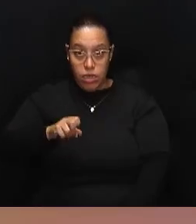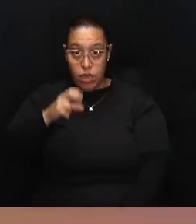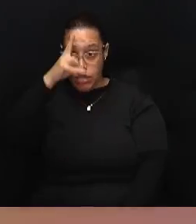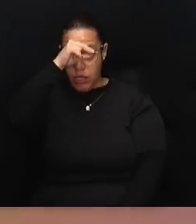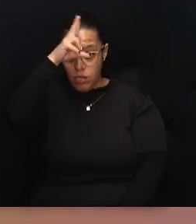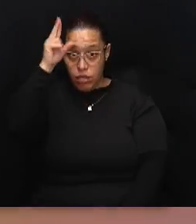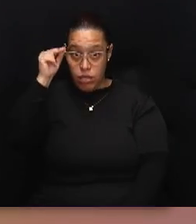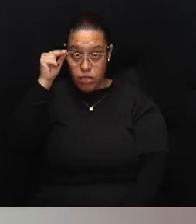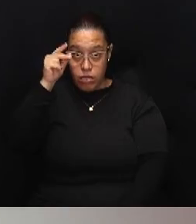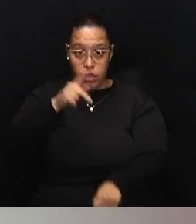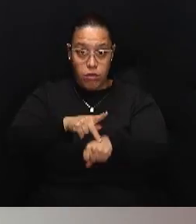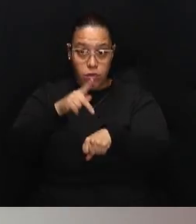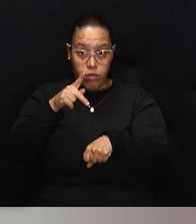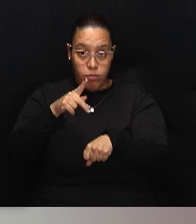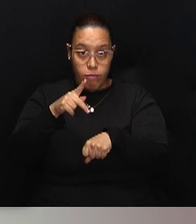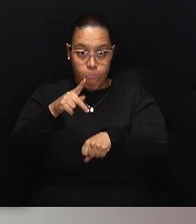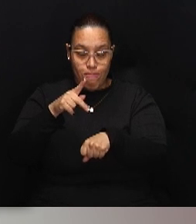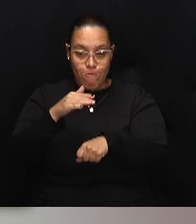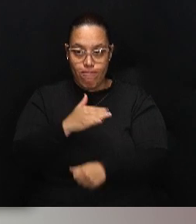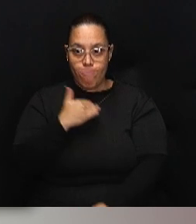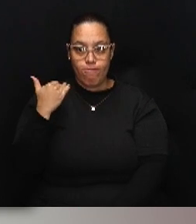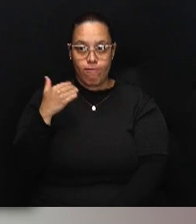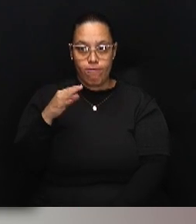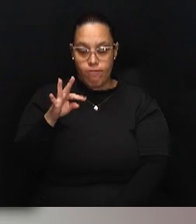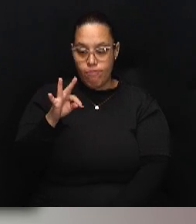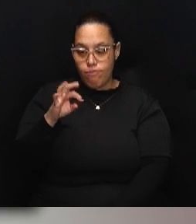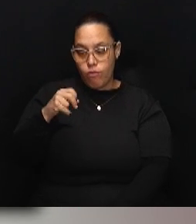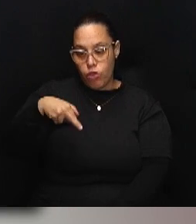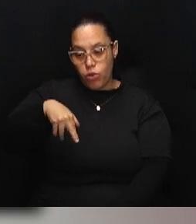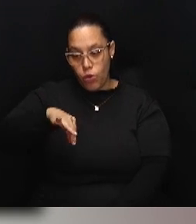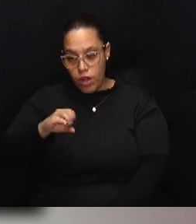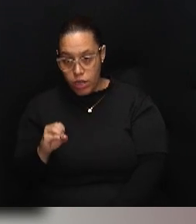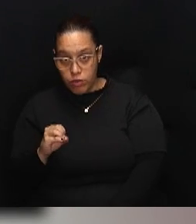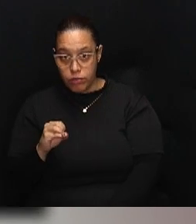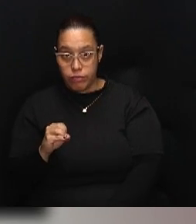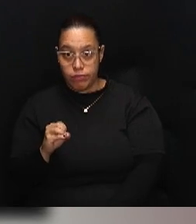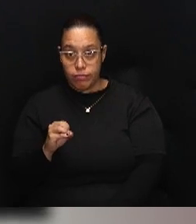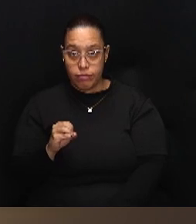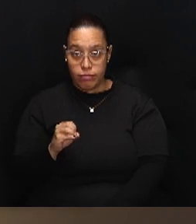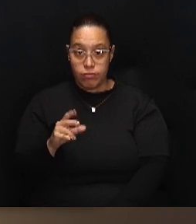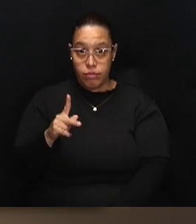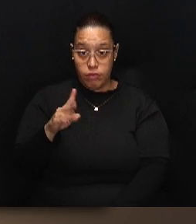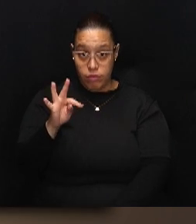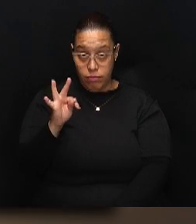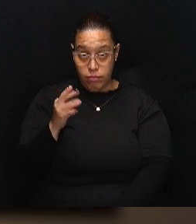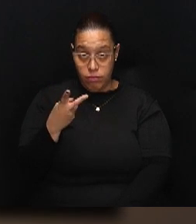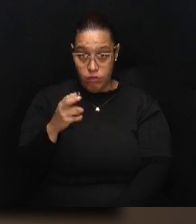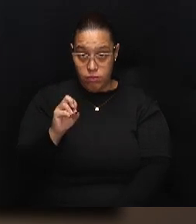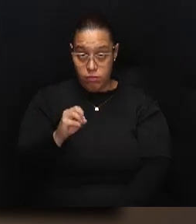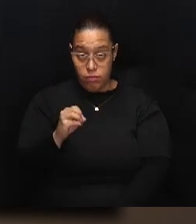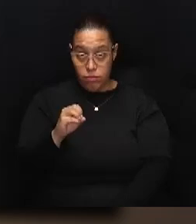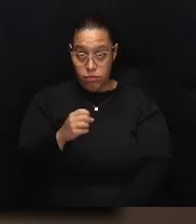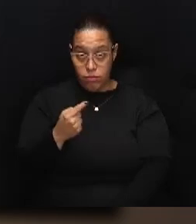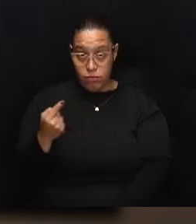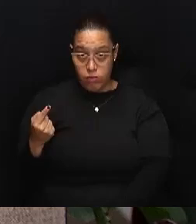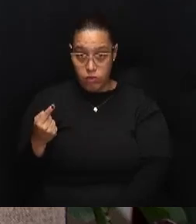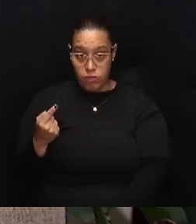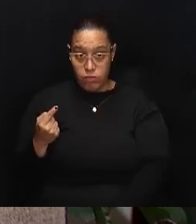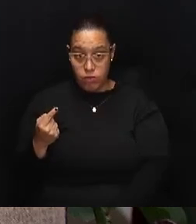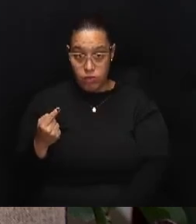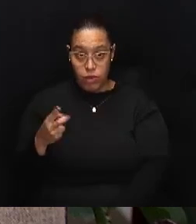como prefeita após o assassinato do prefeito Antônio da Costa Santos, o Toninho do PT, em